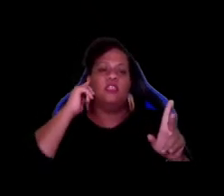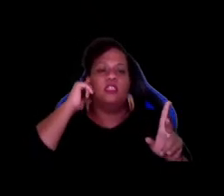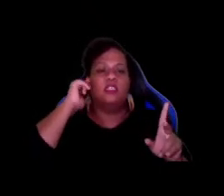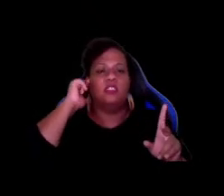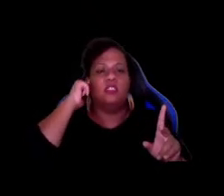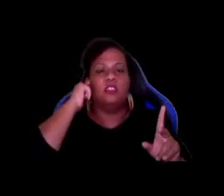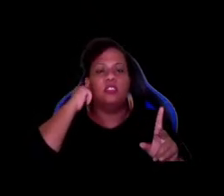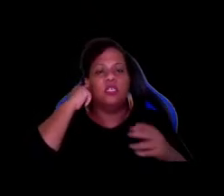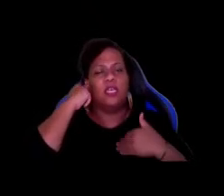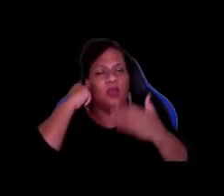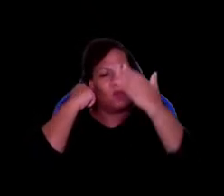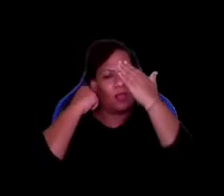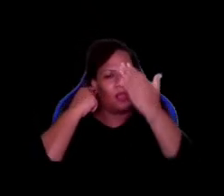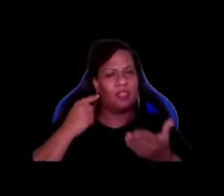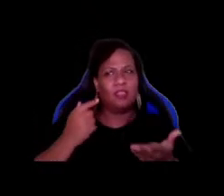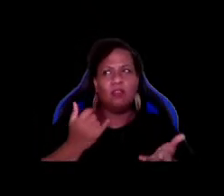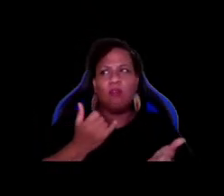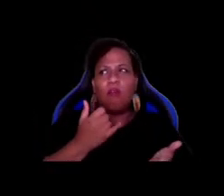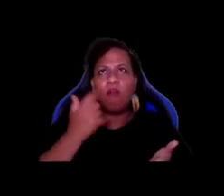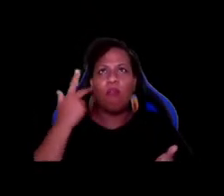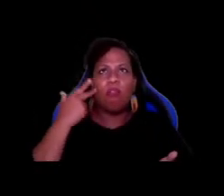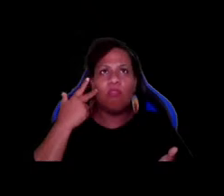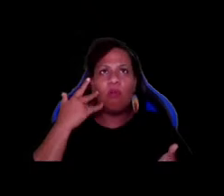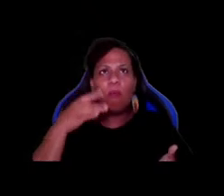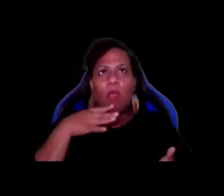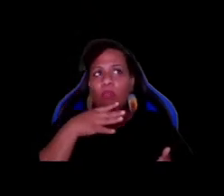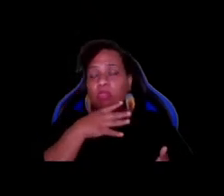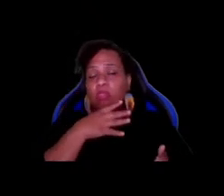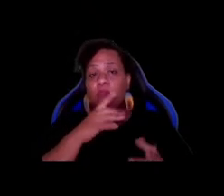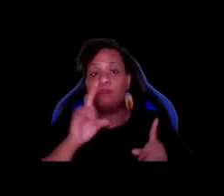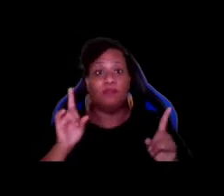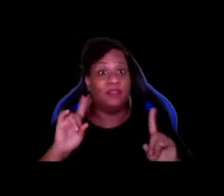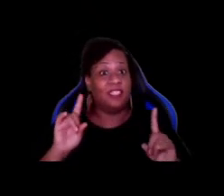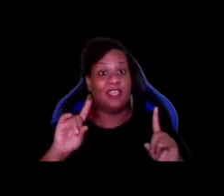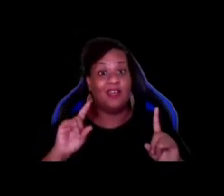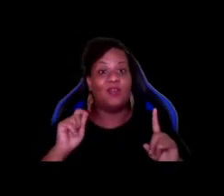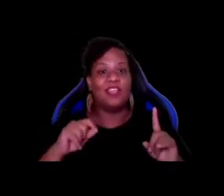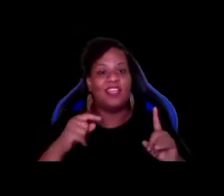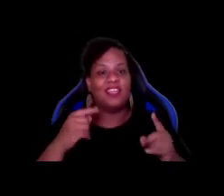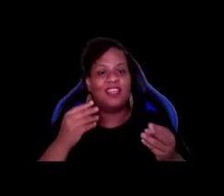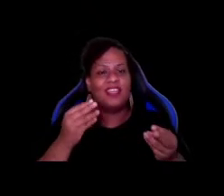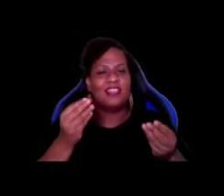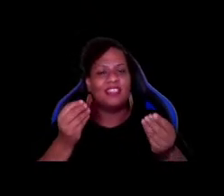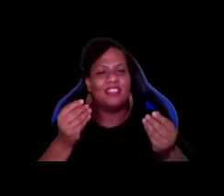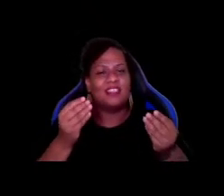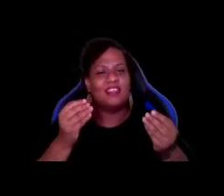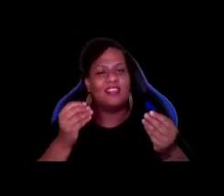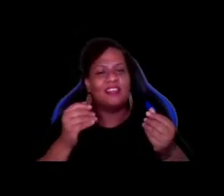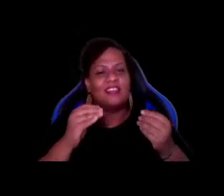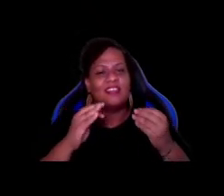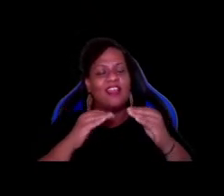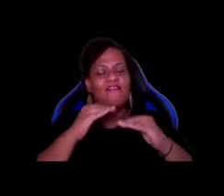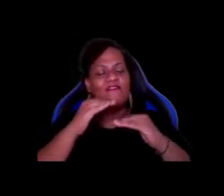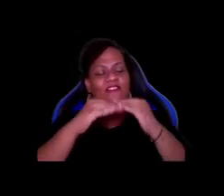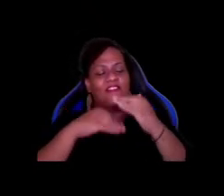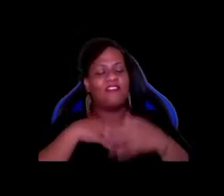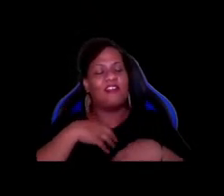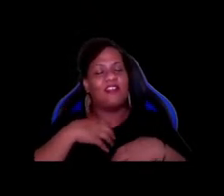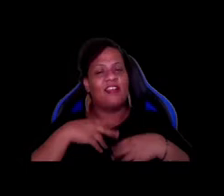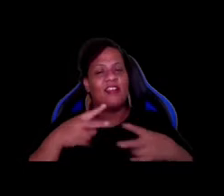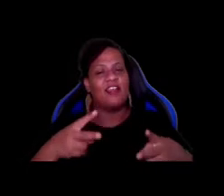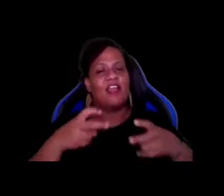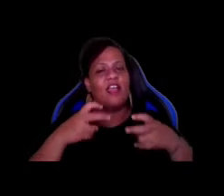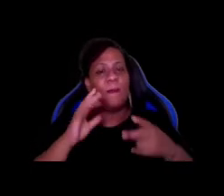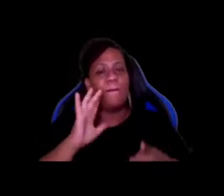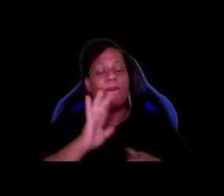por um acaso, mas é a evolução da nossa sensibilidade, do nosso pertencimento como